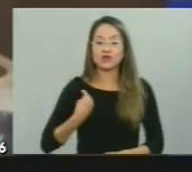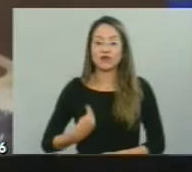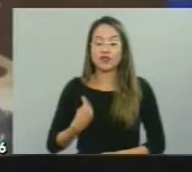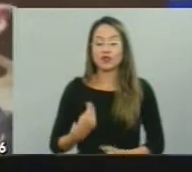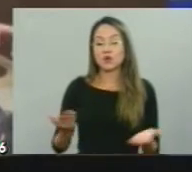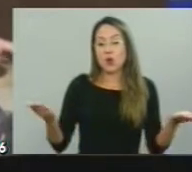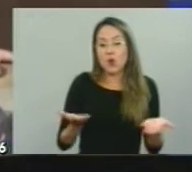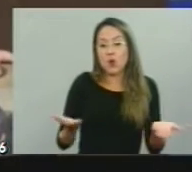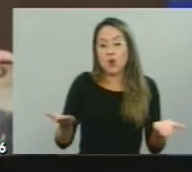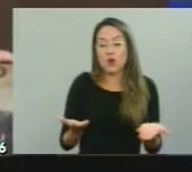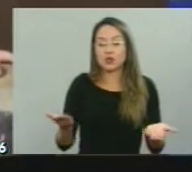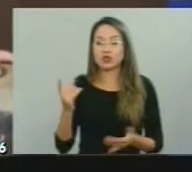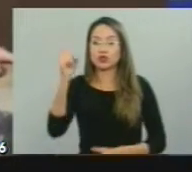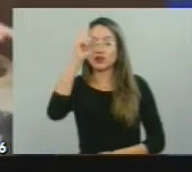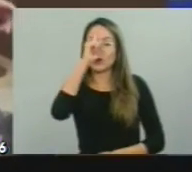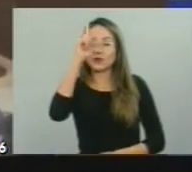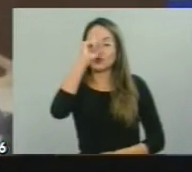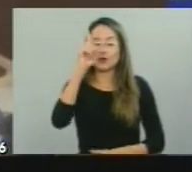o cotidiano